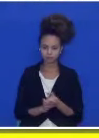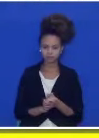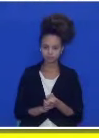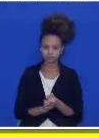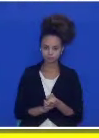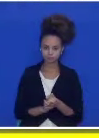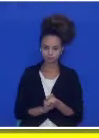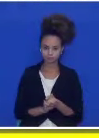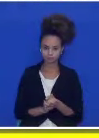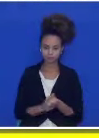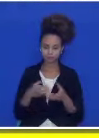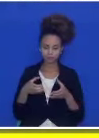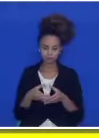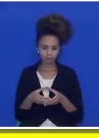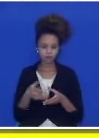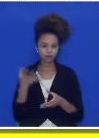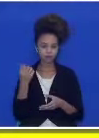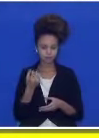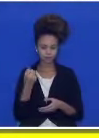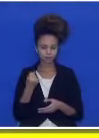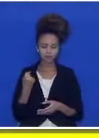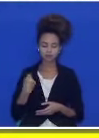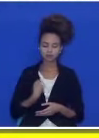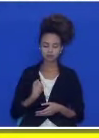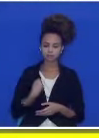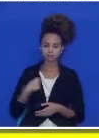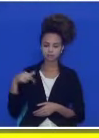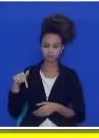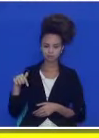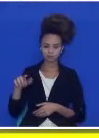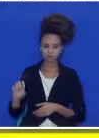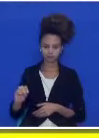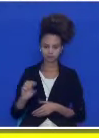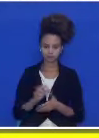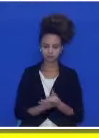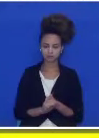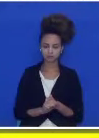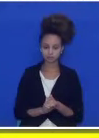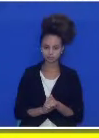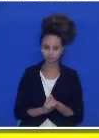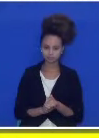Mais uma bola, bola branca número 70.